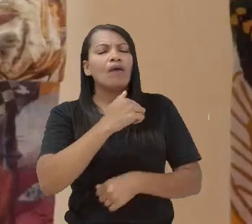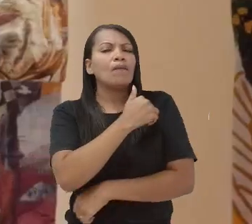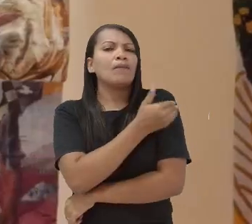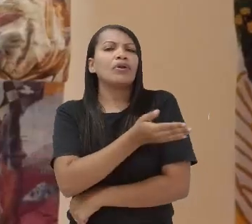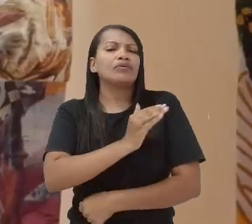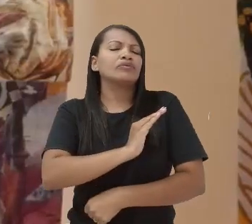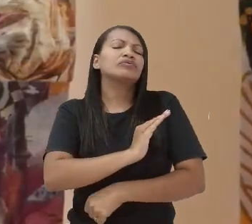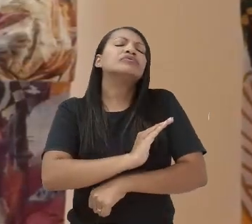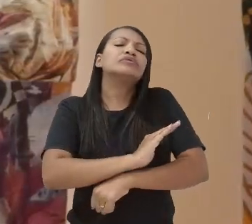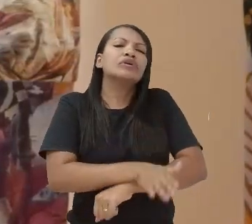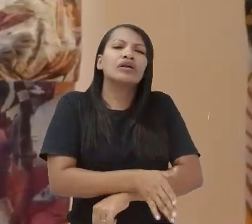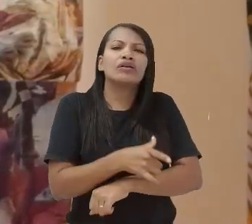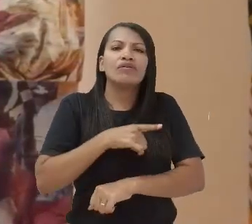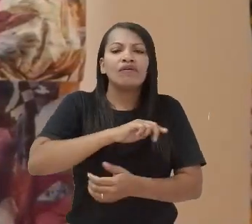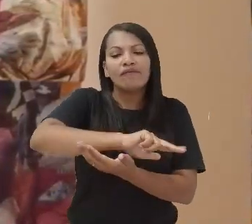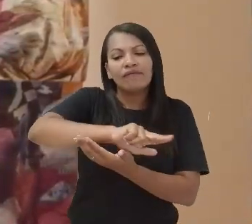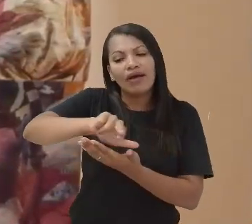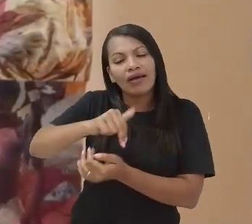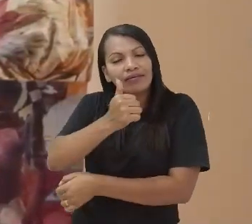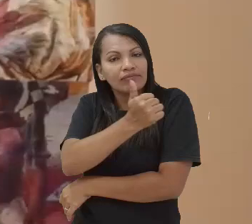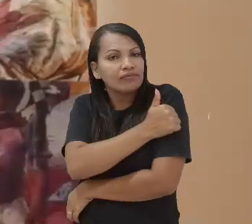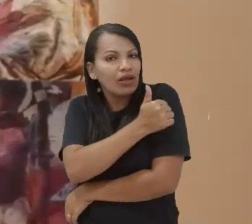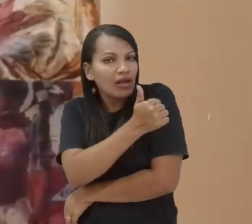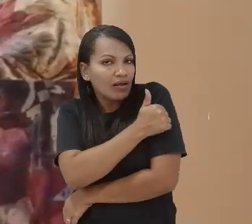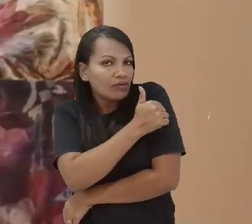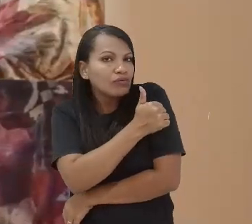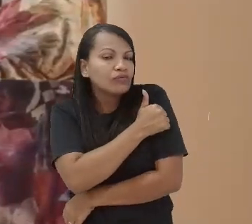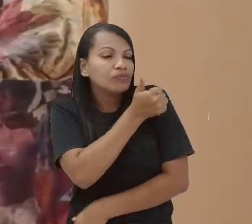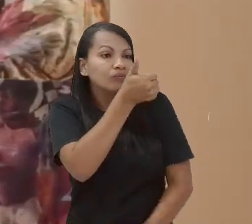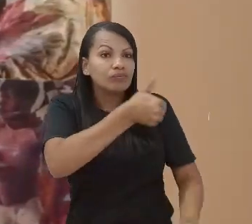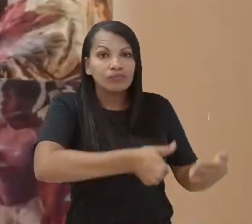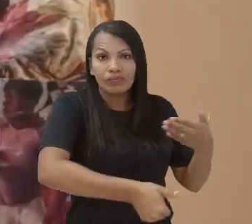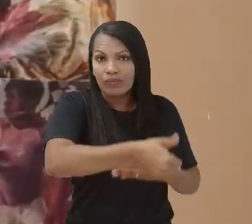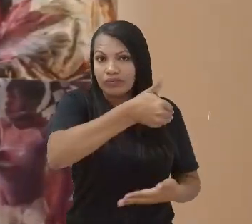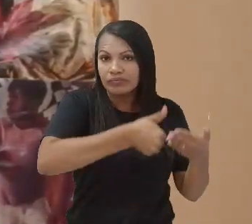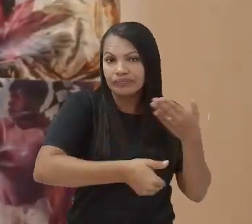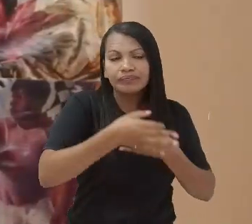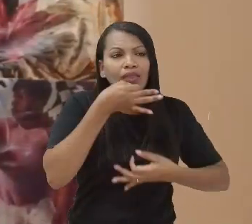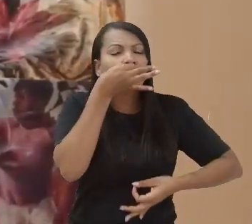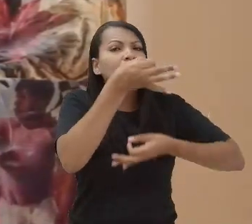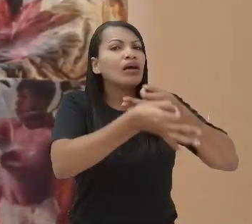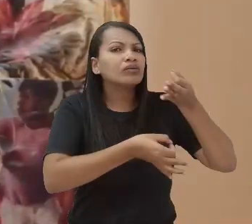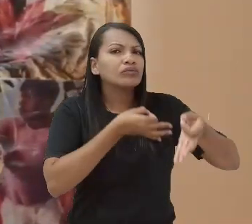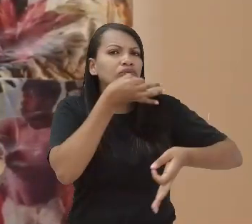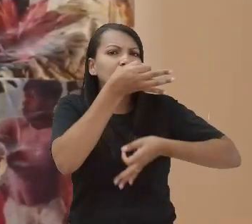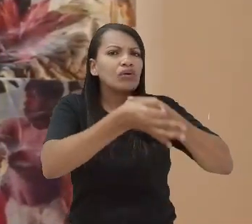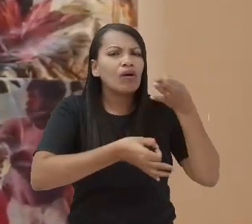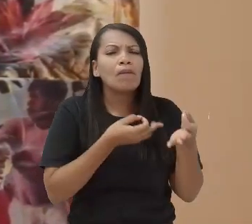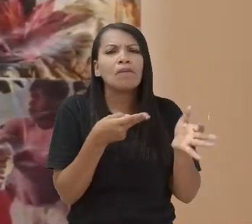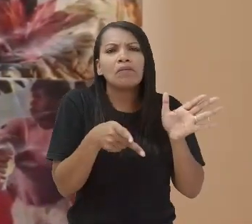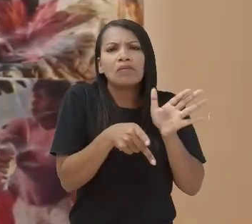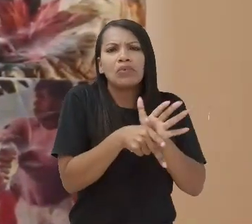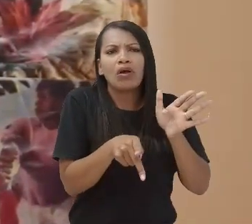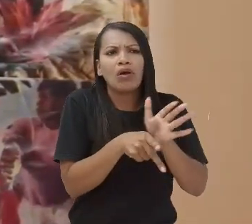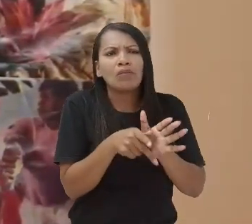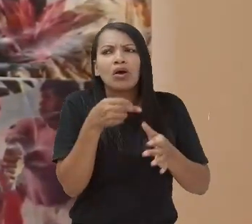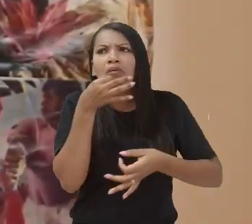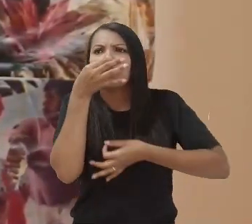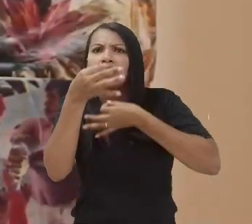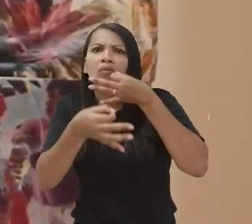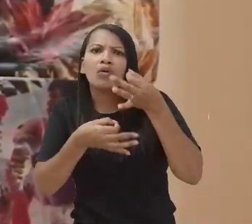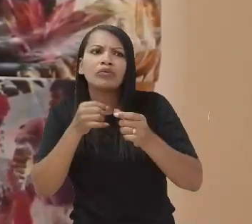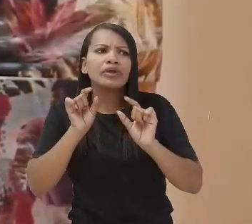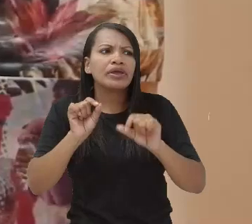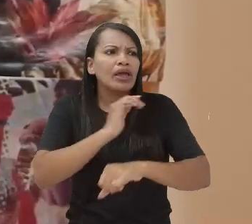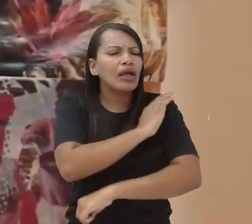racial, vários estudantes nossos, eles participaram e deram a opinião deles, né? Eles foram falando o que para eles era discriminação,